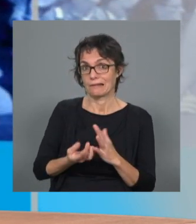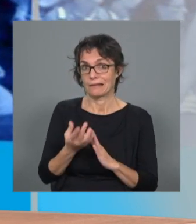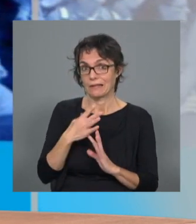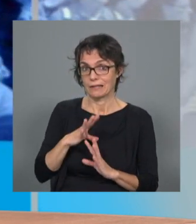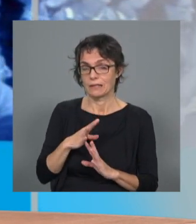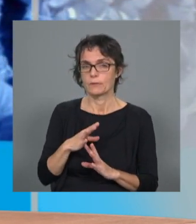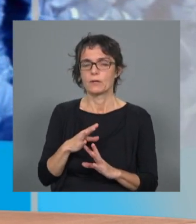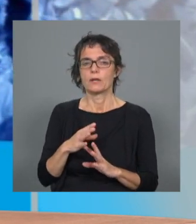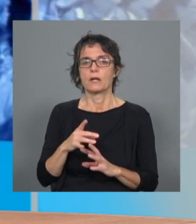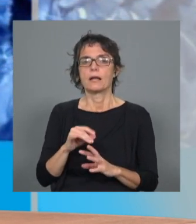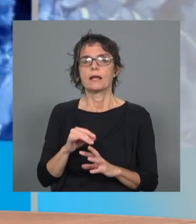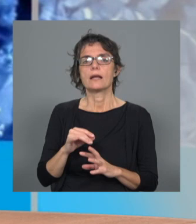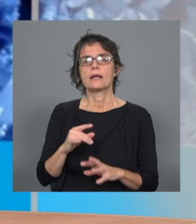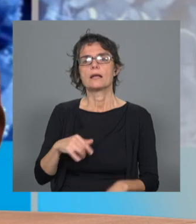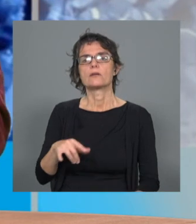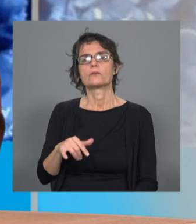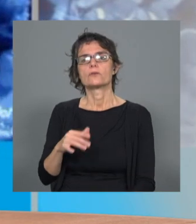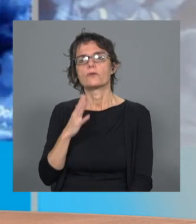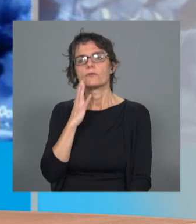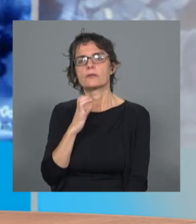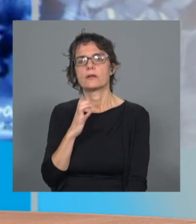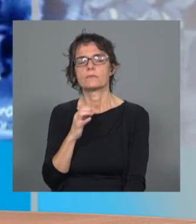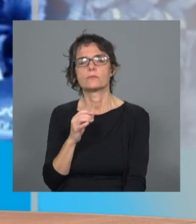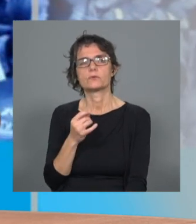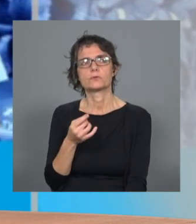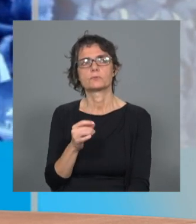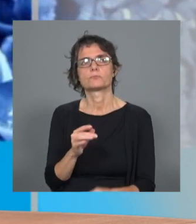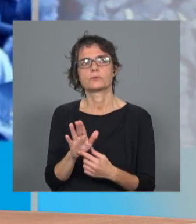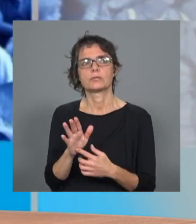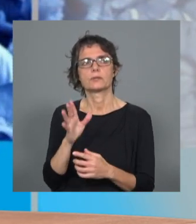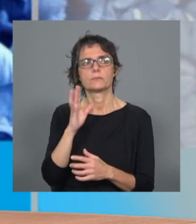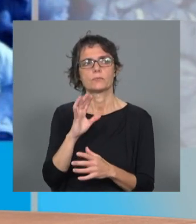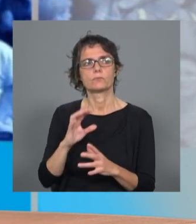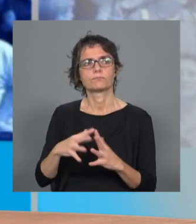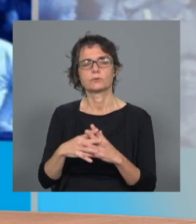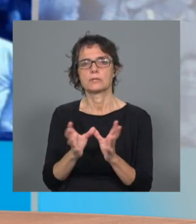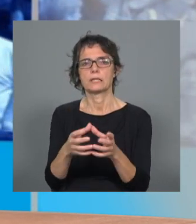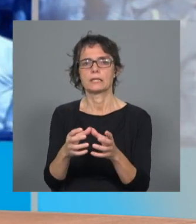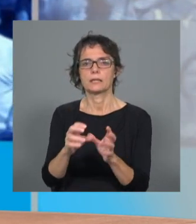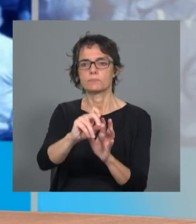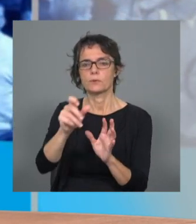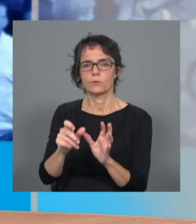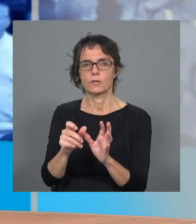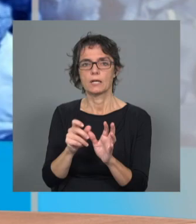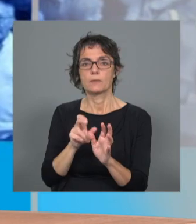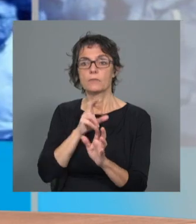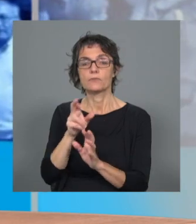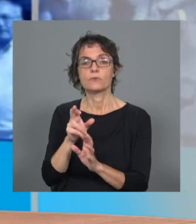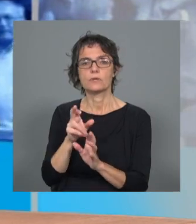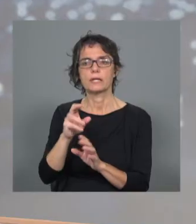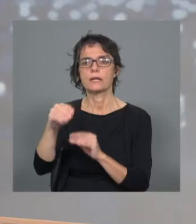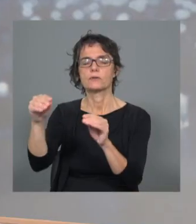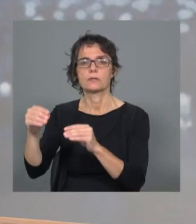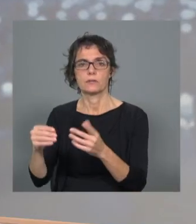sobretudo ainda nesse trabalho que nós nos encontramos, de sedimentar, de estruturar equipas locais que possam começar a dar resposta às solicitações